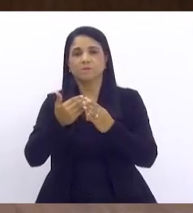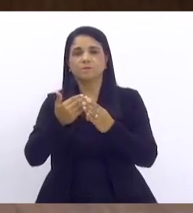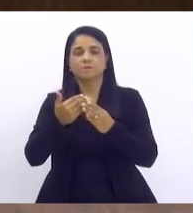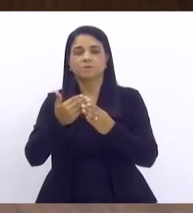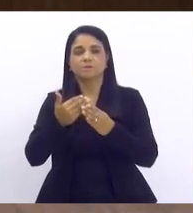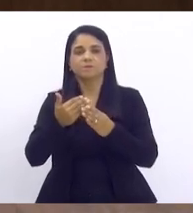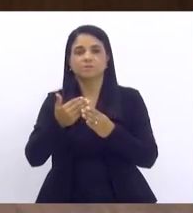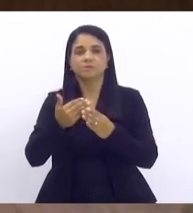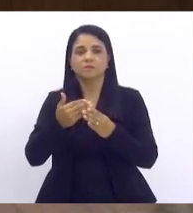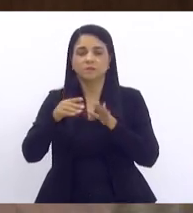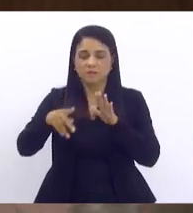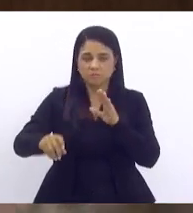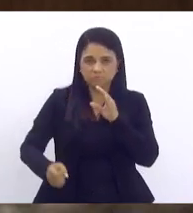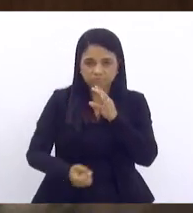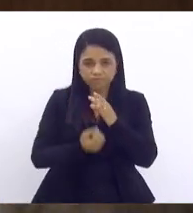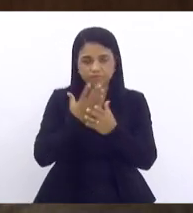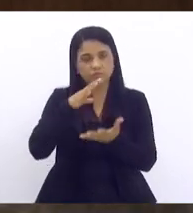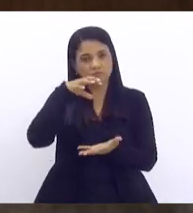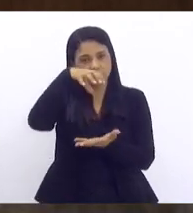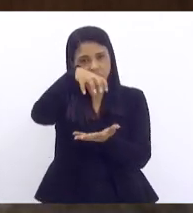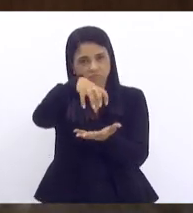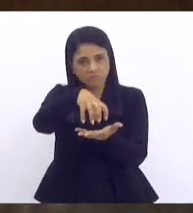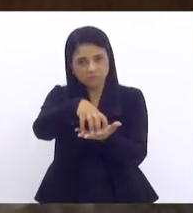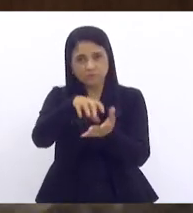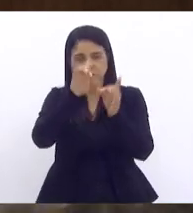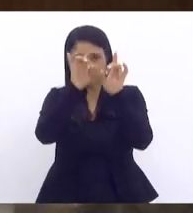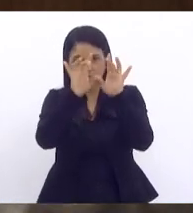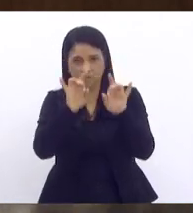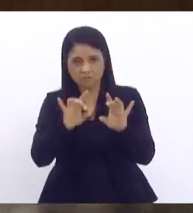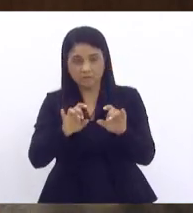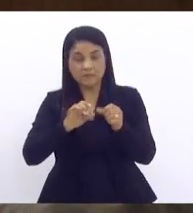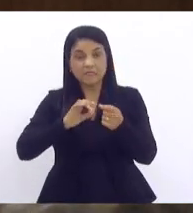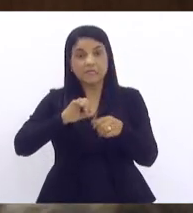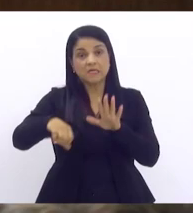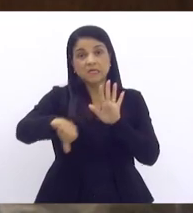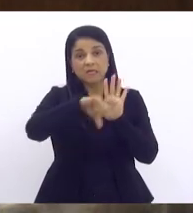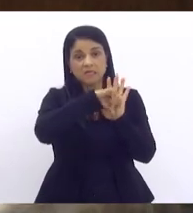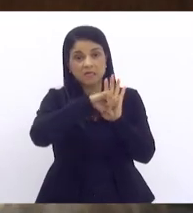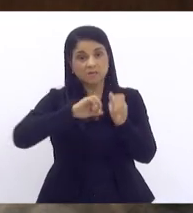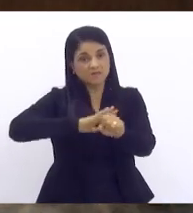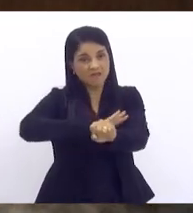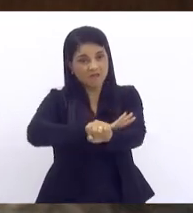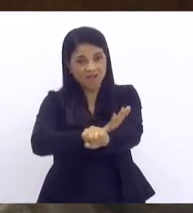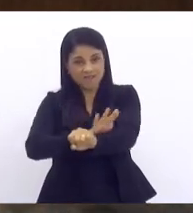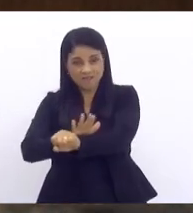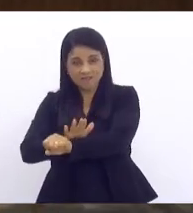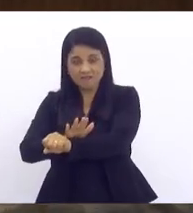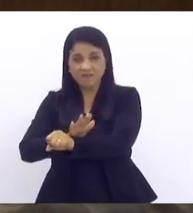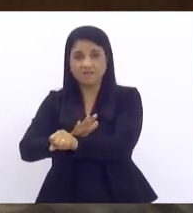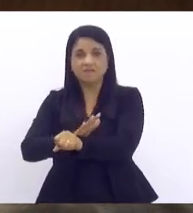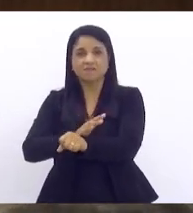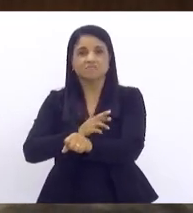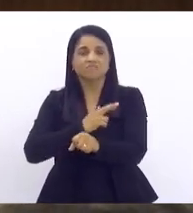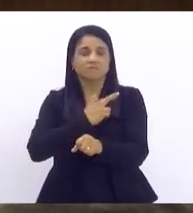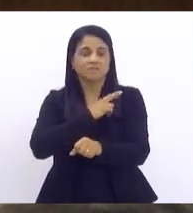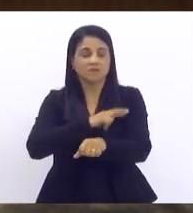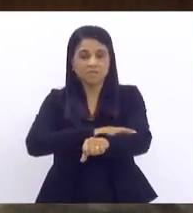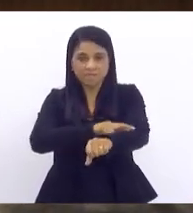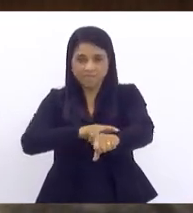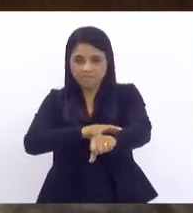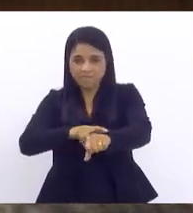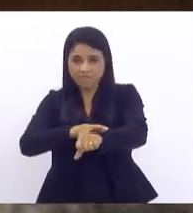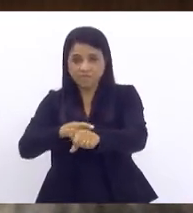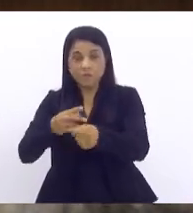para a implantação de uma unidade especializada em crimes raciais e delitos de intolerância no município de Três